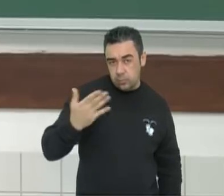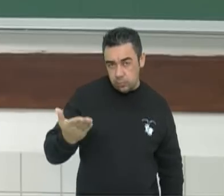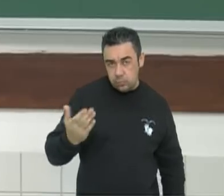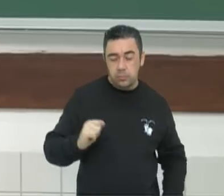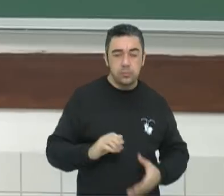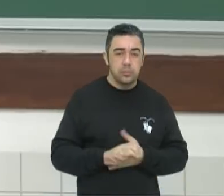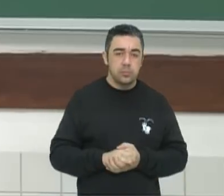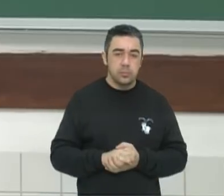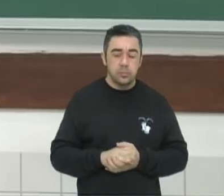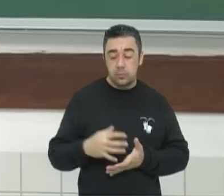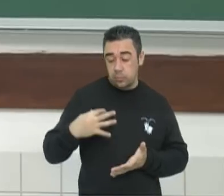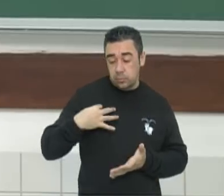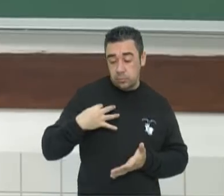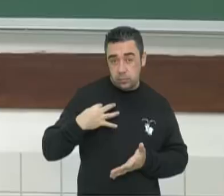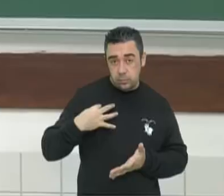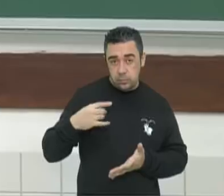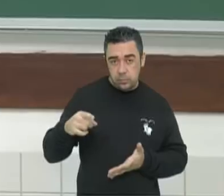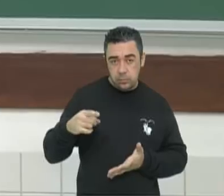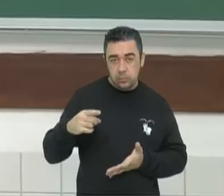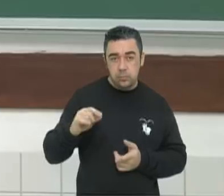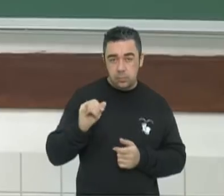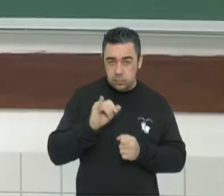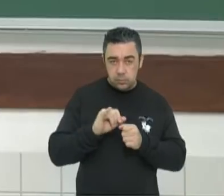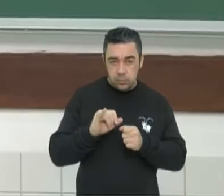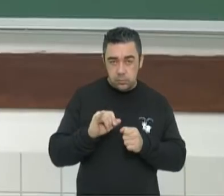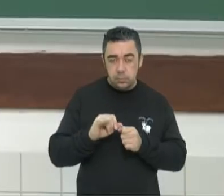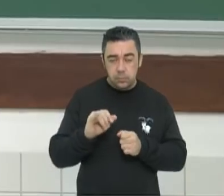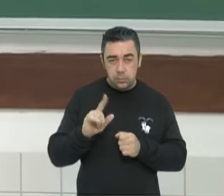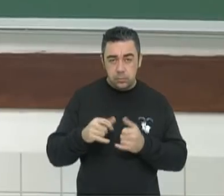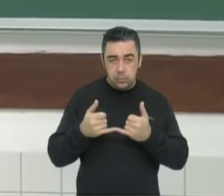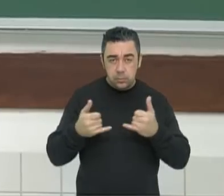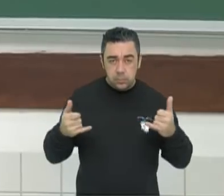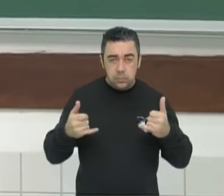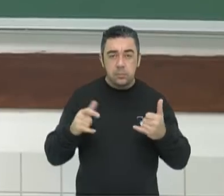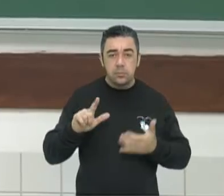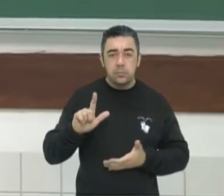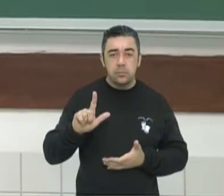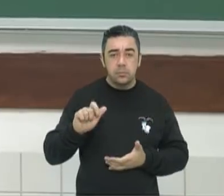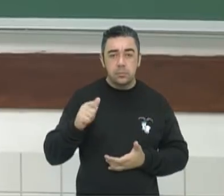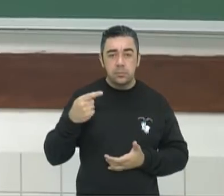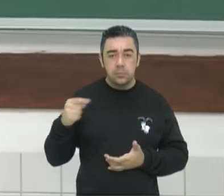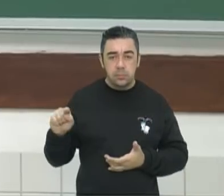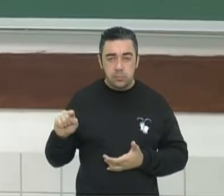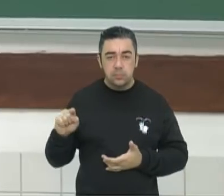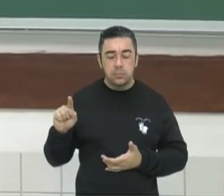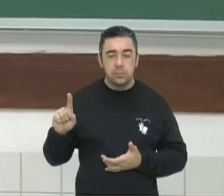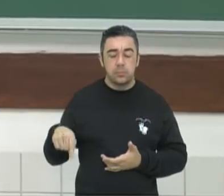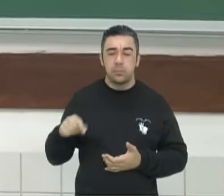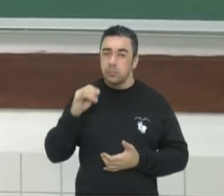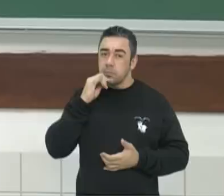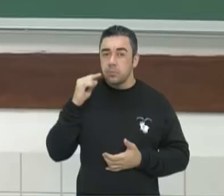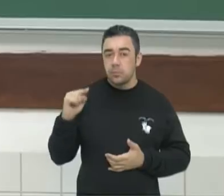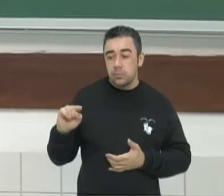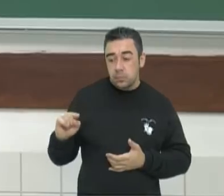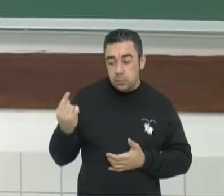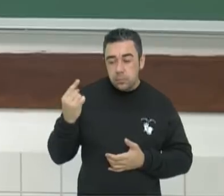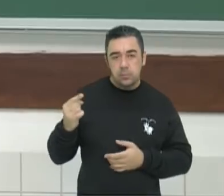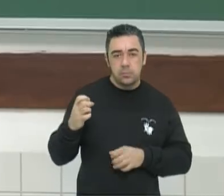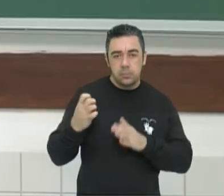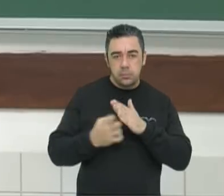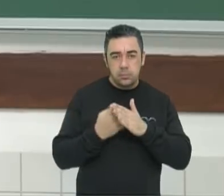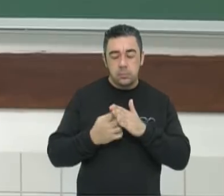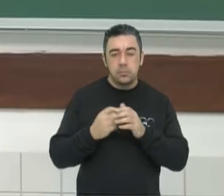aqui. Então, a roupa vai ser feita de lã, então, uma empresa fica responsável ali por